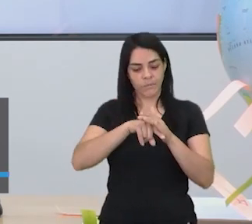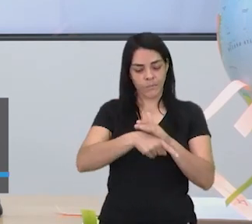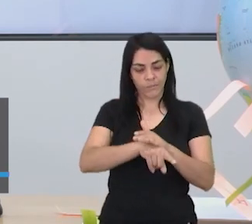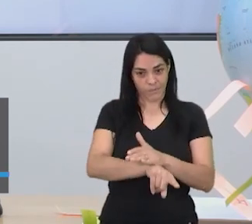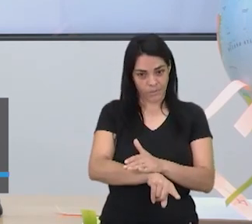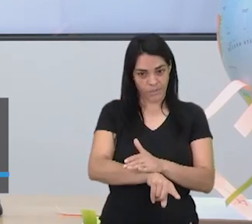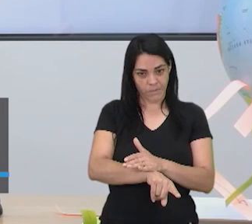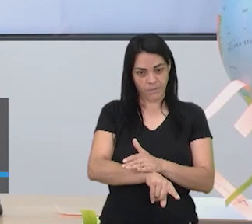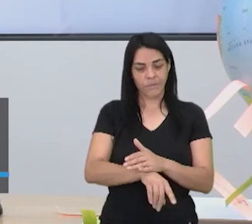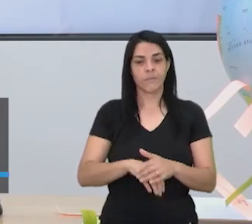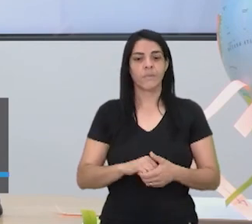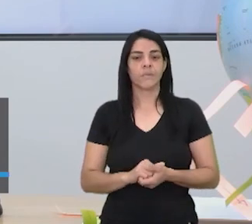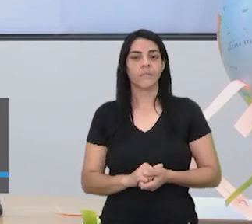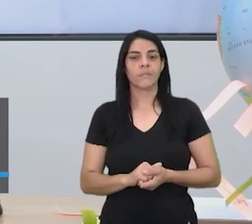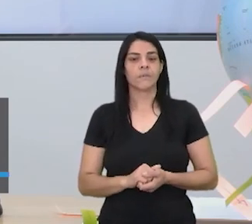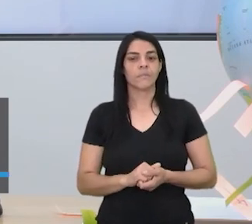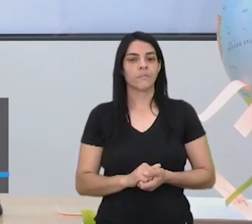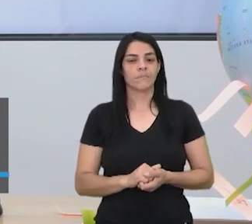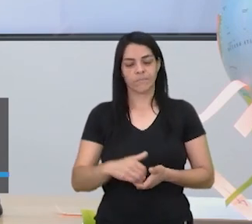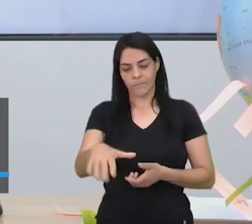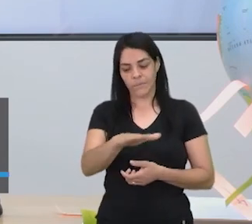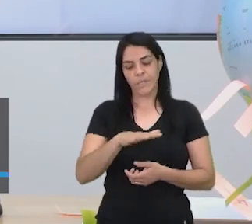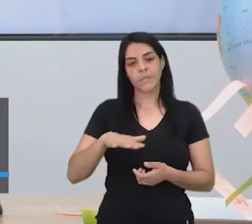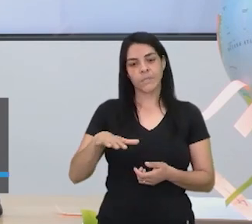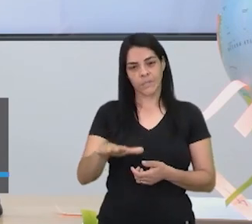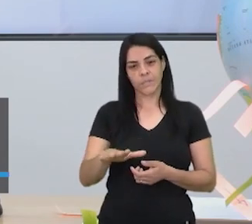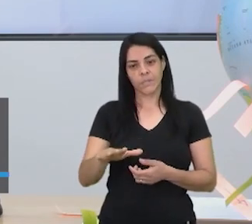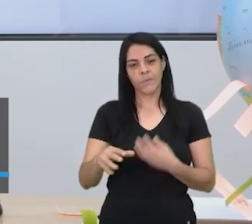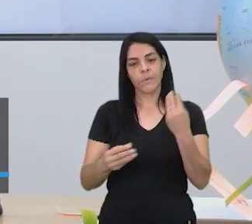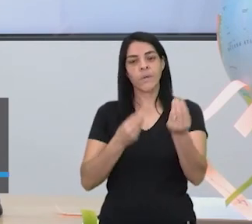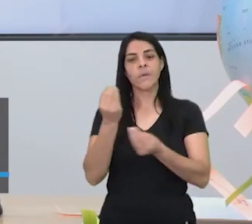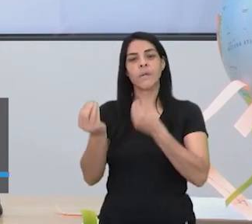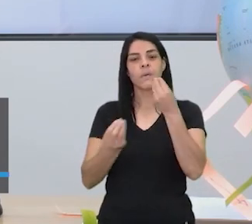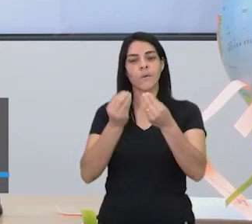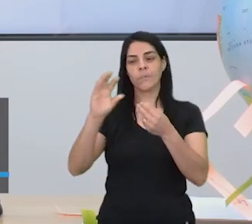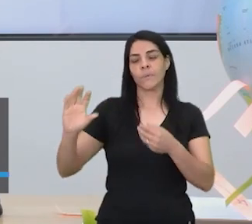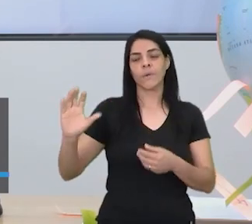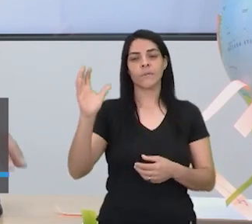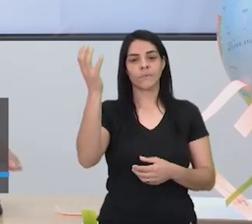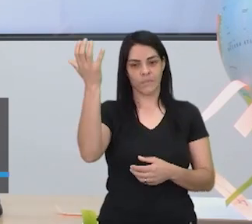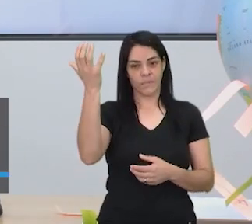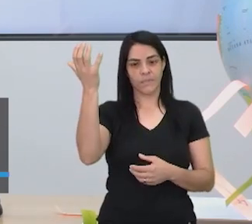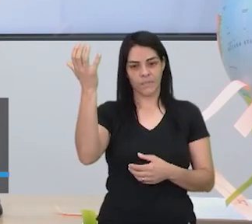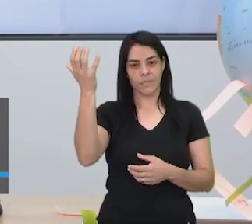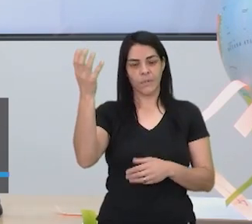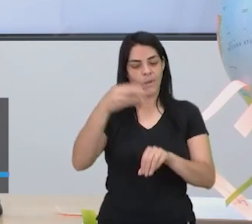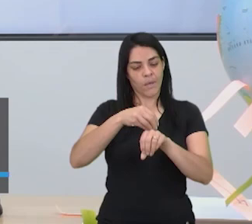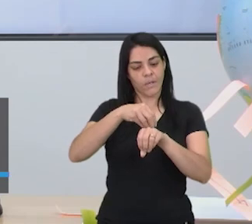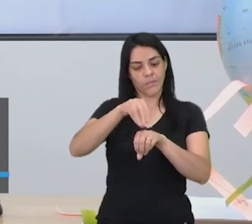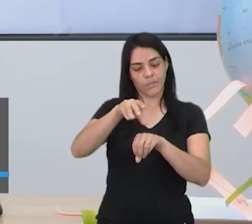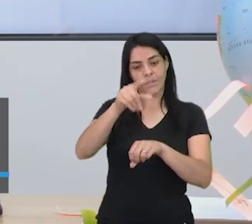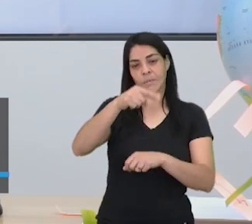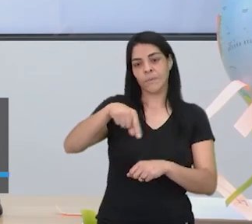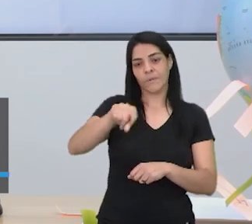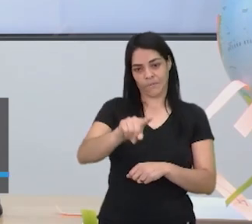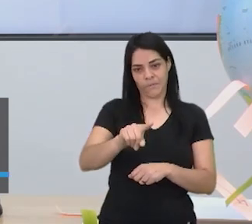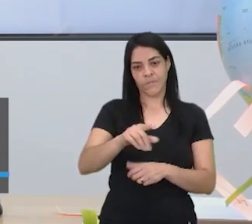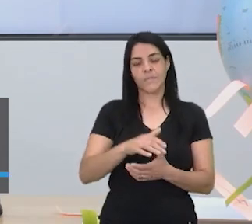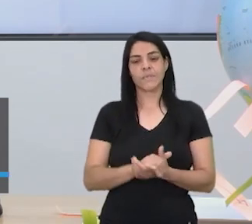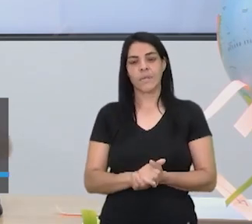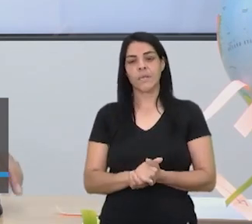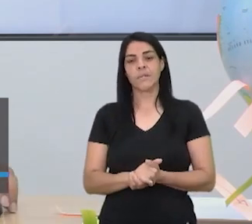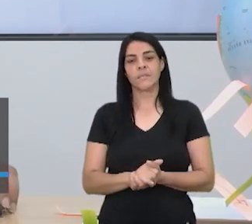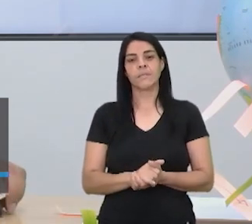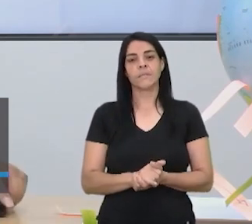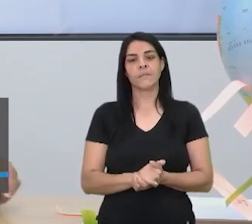primeiras profundidades dessa região e como elas foram realizadas. Então, fica a dica aí para vocês acessarem no